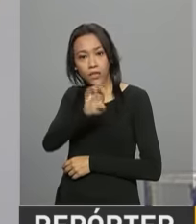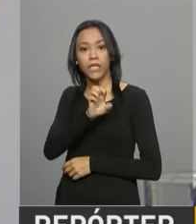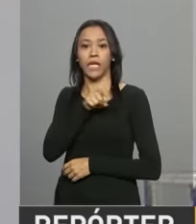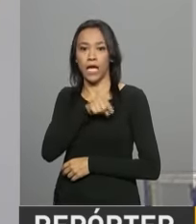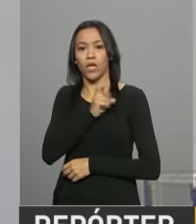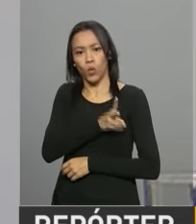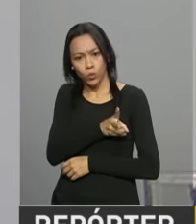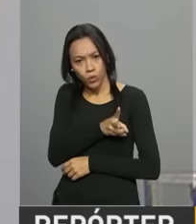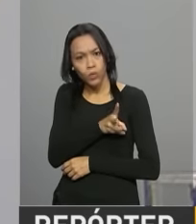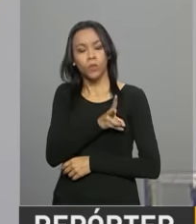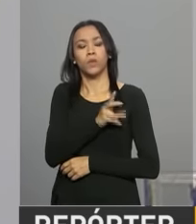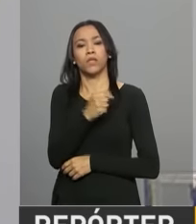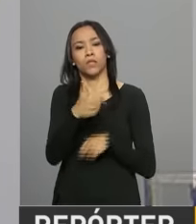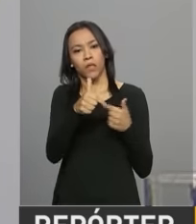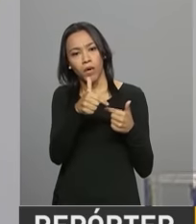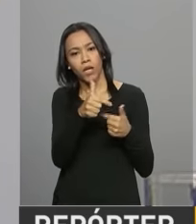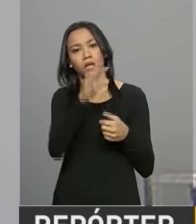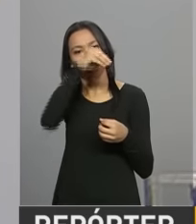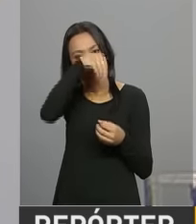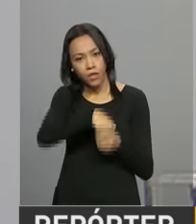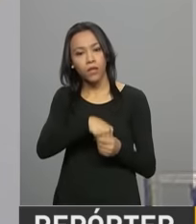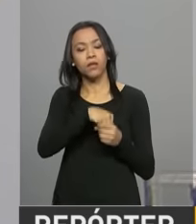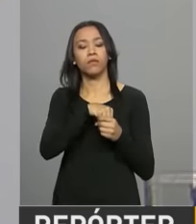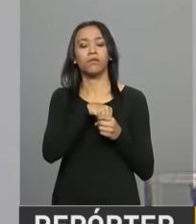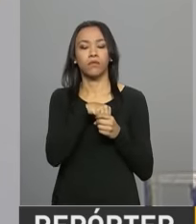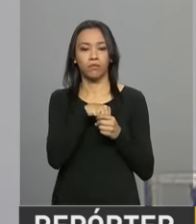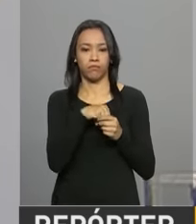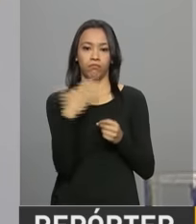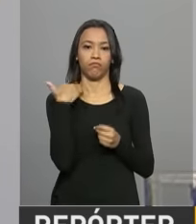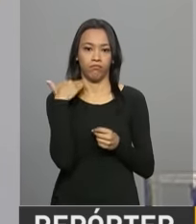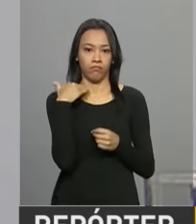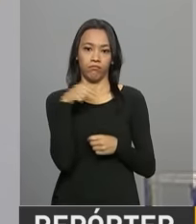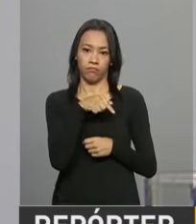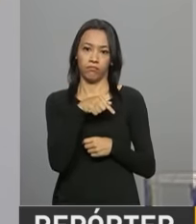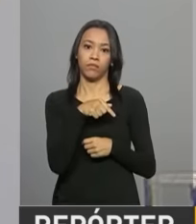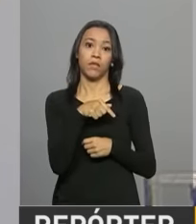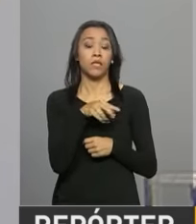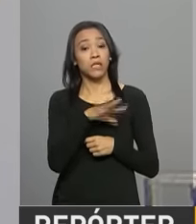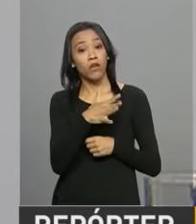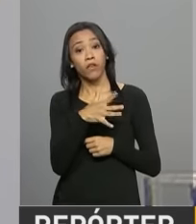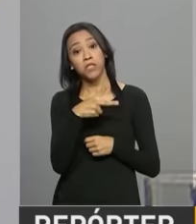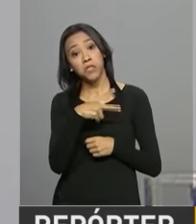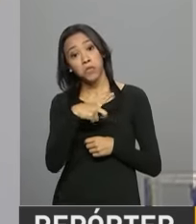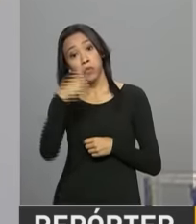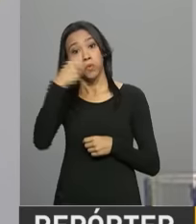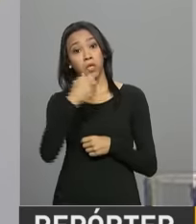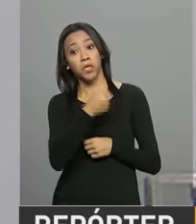continuar integrando a alta administração federal em outra posição.